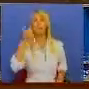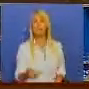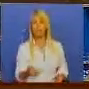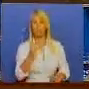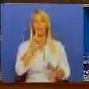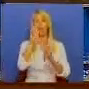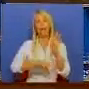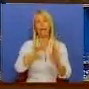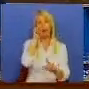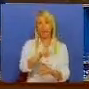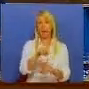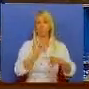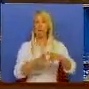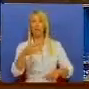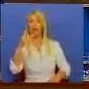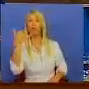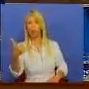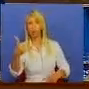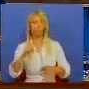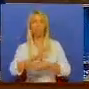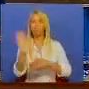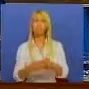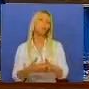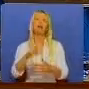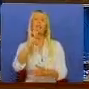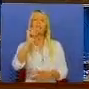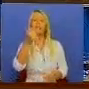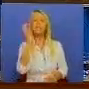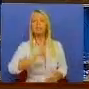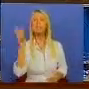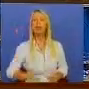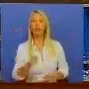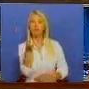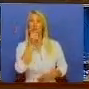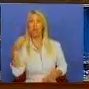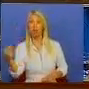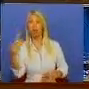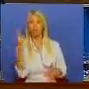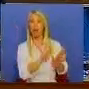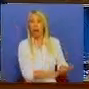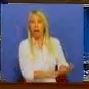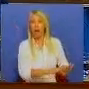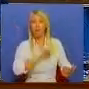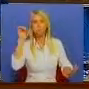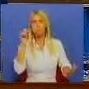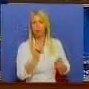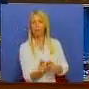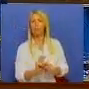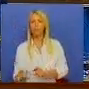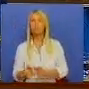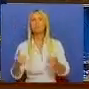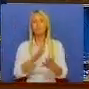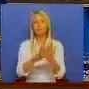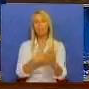fechado, 35 milhões de euros ficaram por usar de fundos comunitários. E, em matéria de planos operacionais,